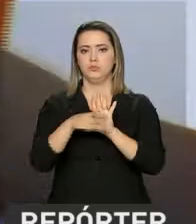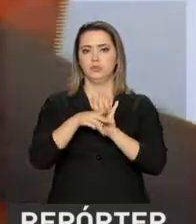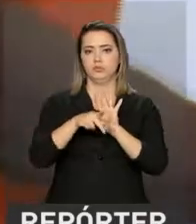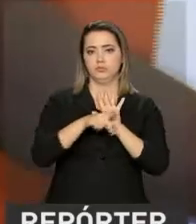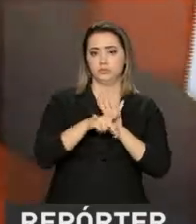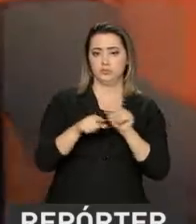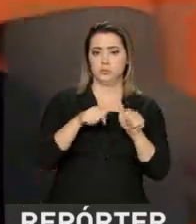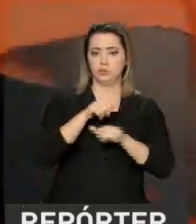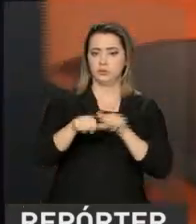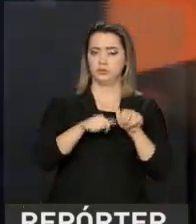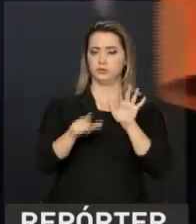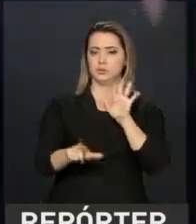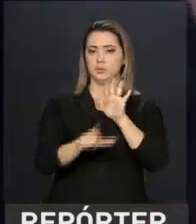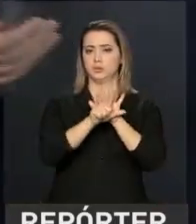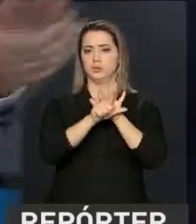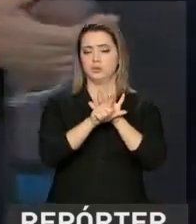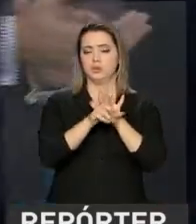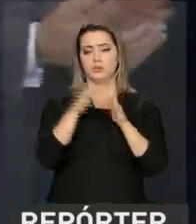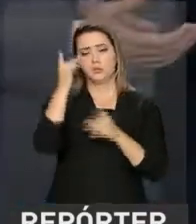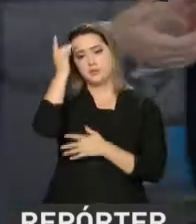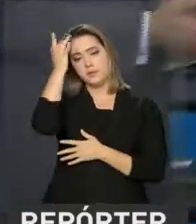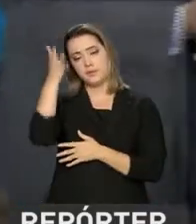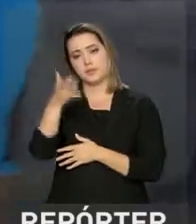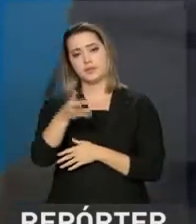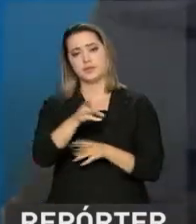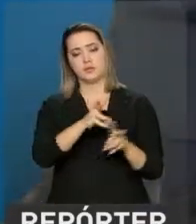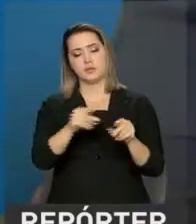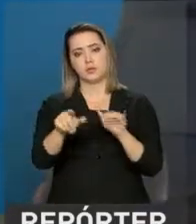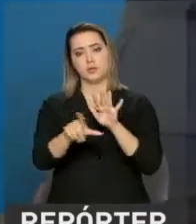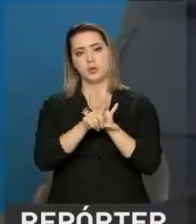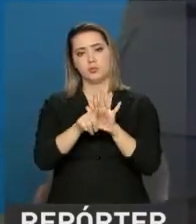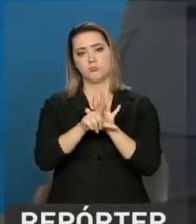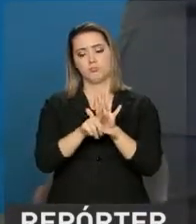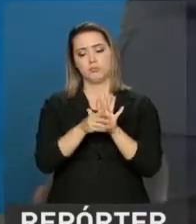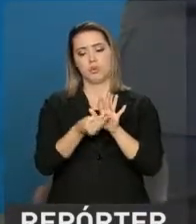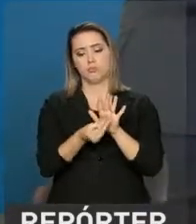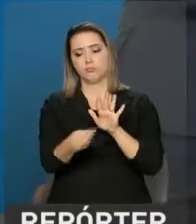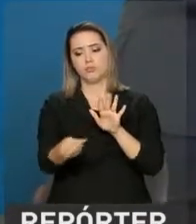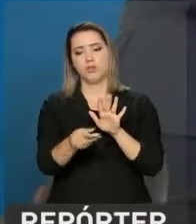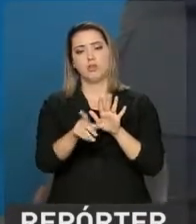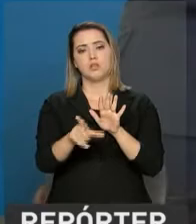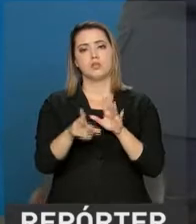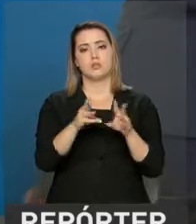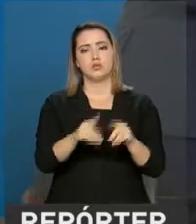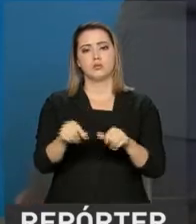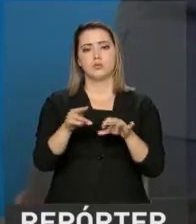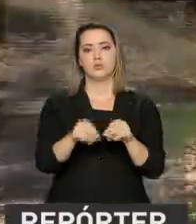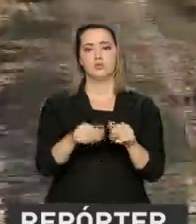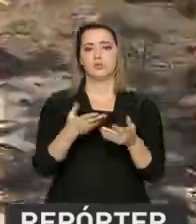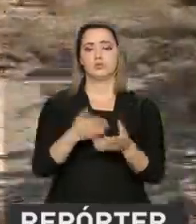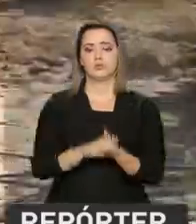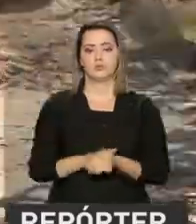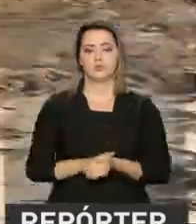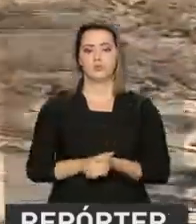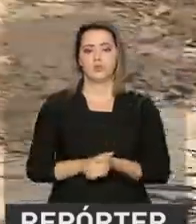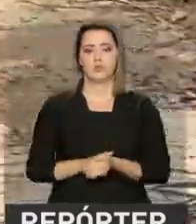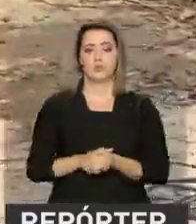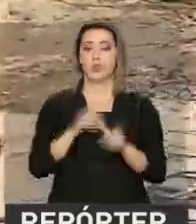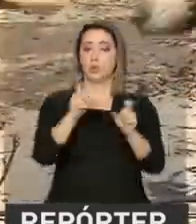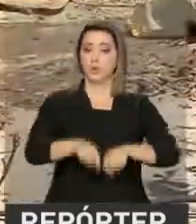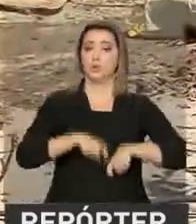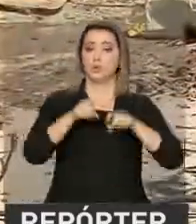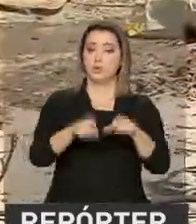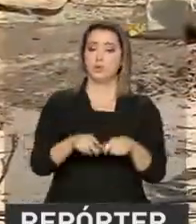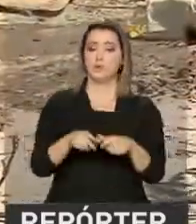lei que facilitou a regularização de terras ocupadas de forma irregular pela população no campo quem